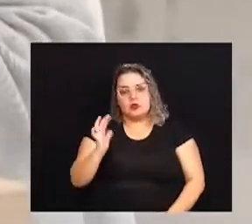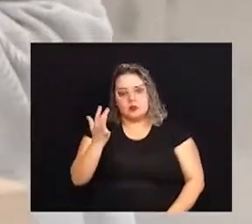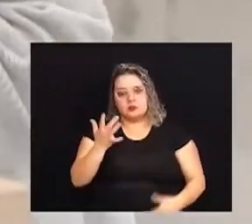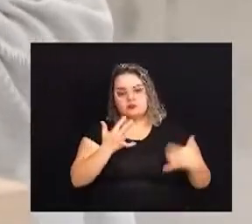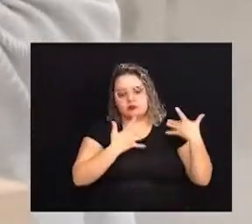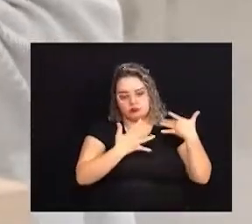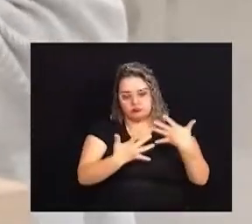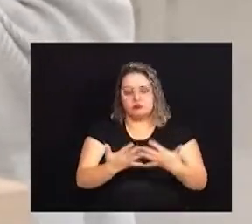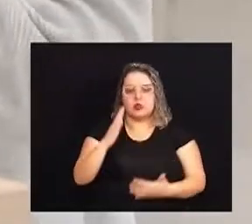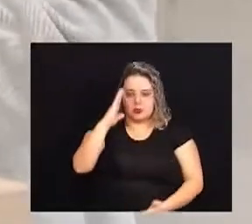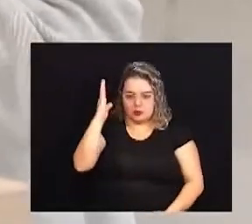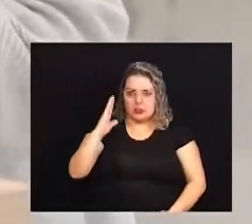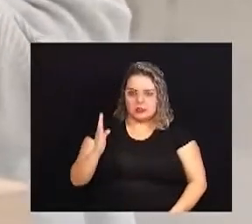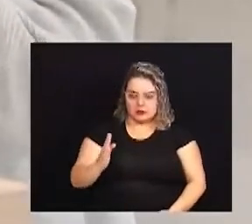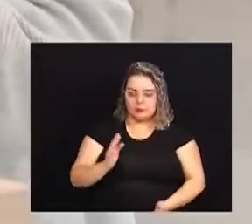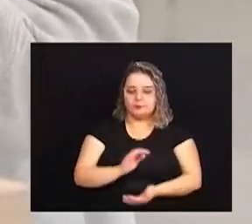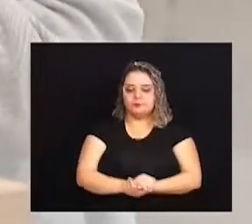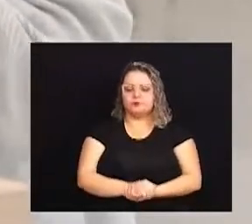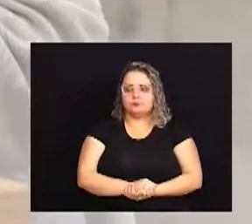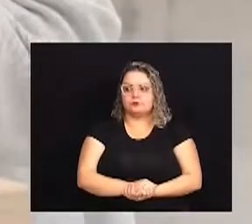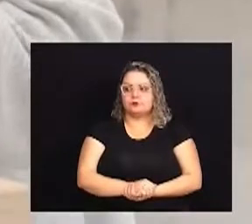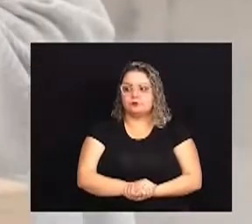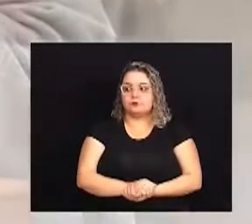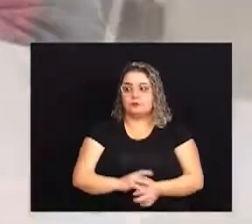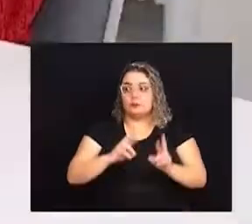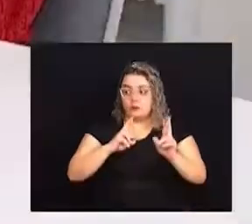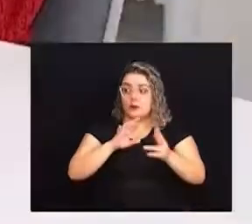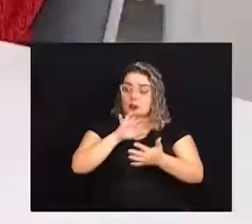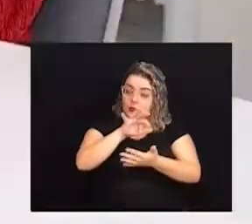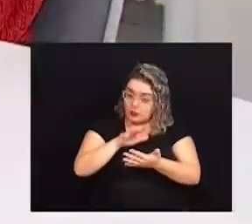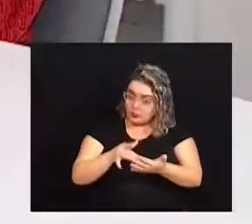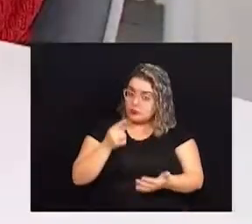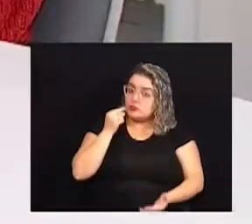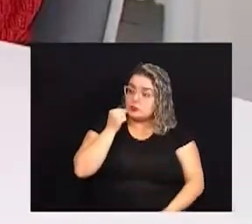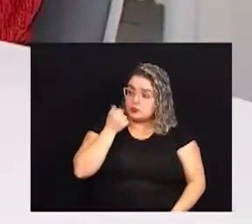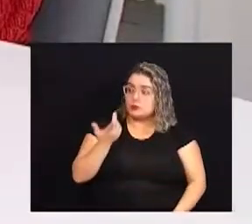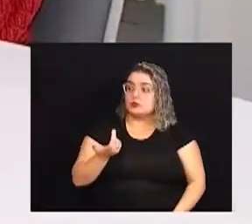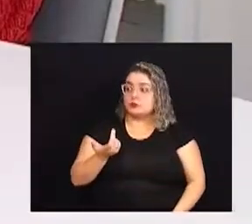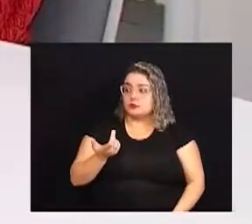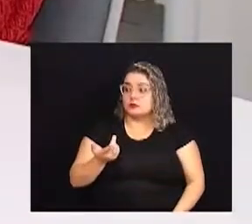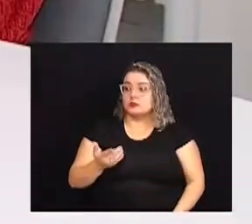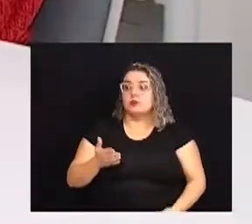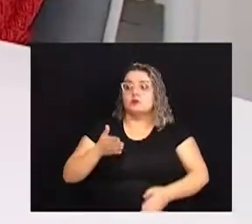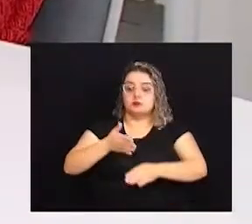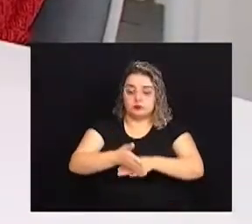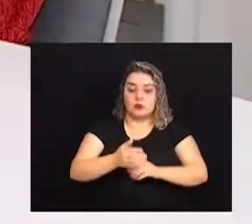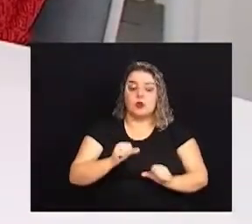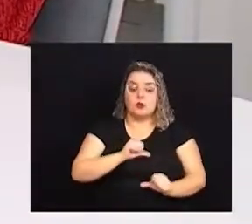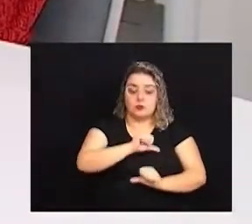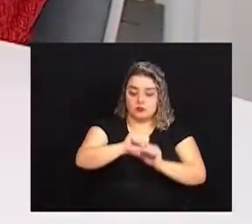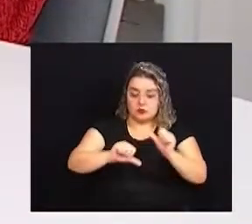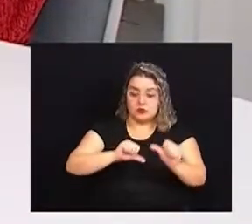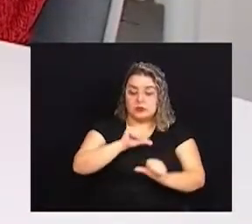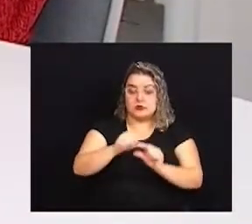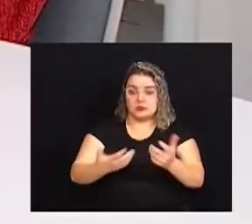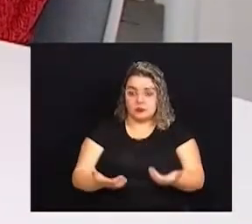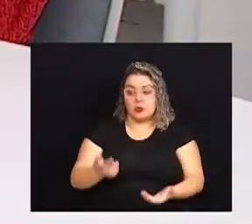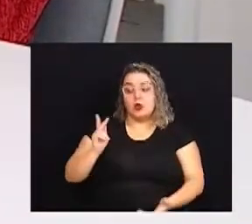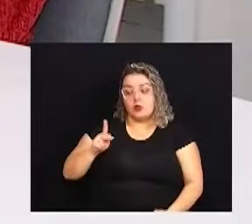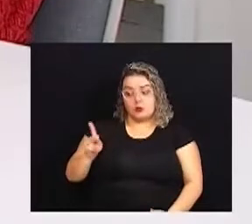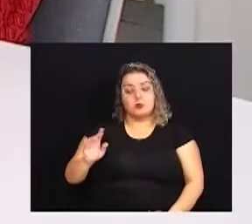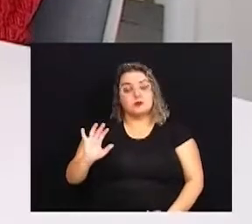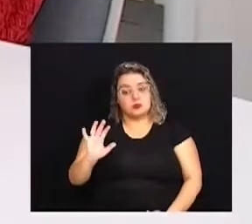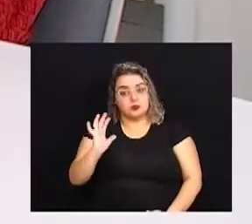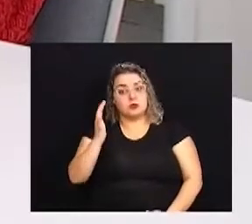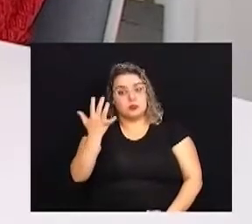ocorrendo nos últimos tempos no Brasil. Eu espero que o Na Ponta do Lápis esteja fazendo parte dessa mudança aí que o professor acredita que